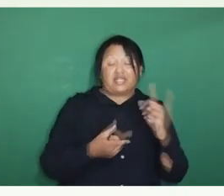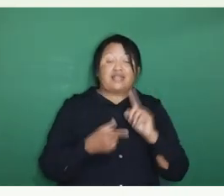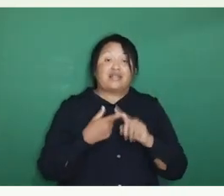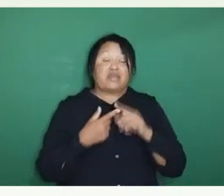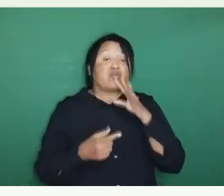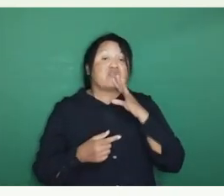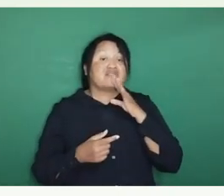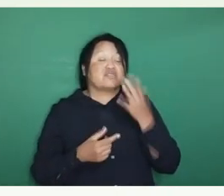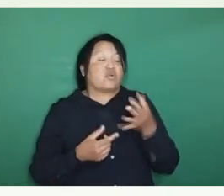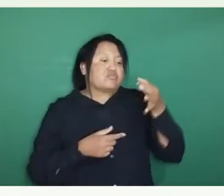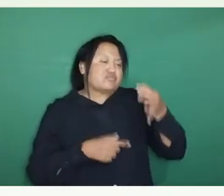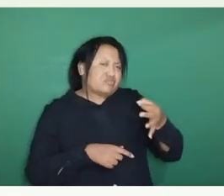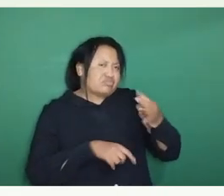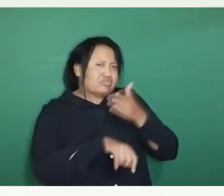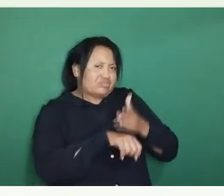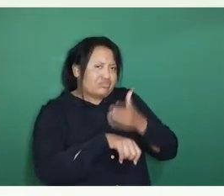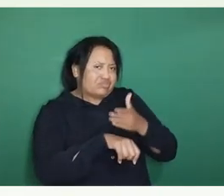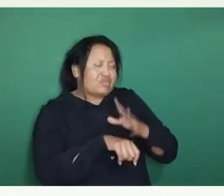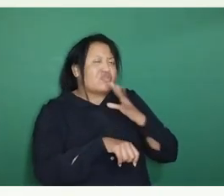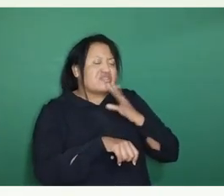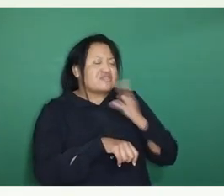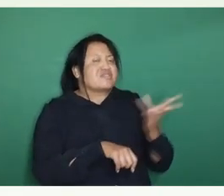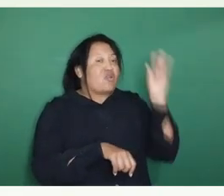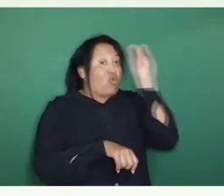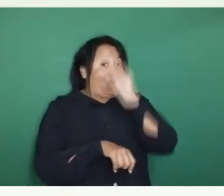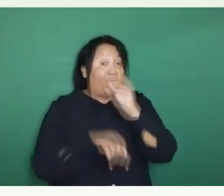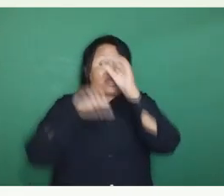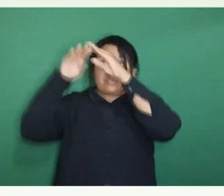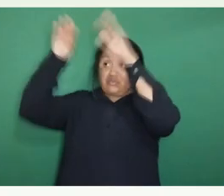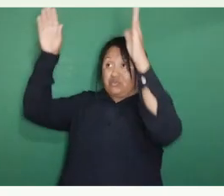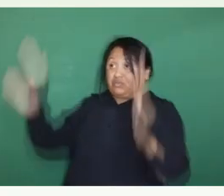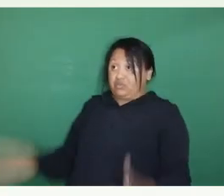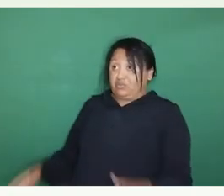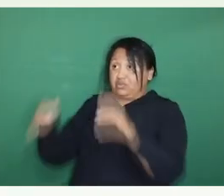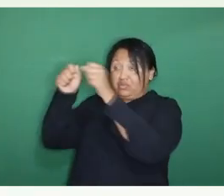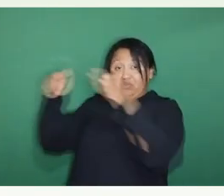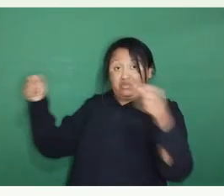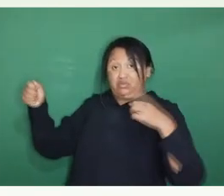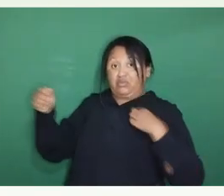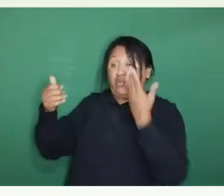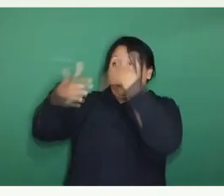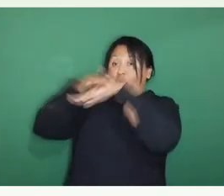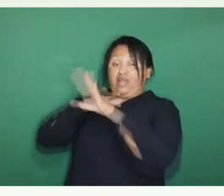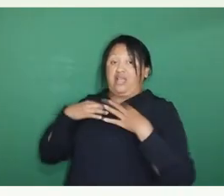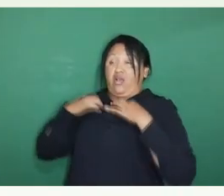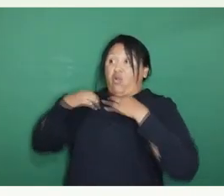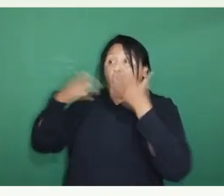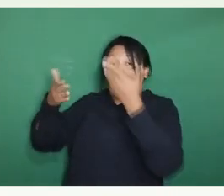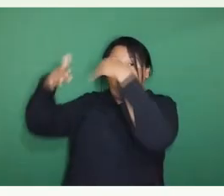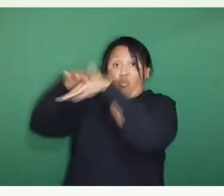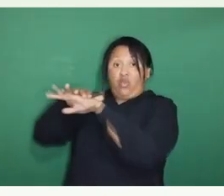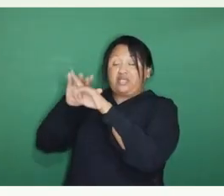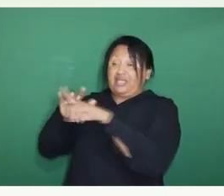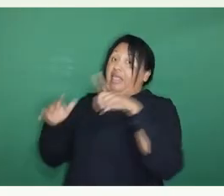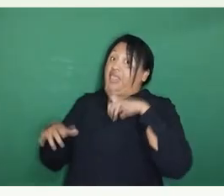né todo mundo eu acho que conhece aquelas bolinhas brancas né de naftalina ela tem um certo